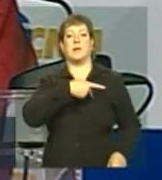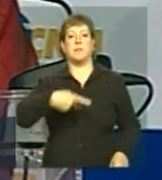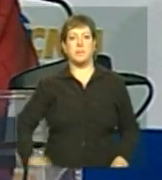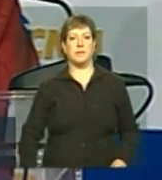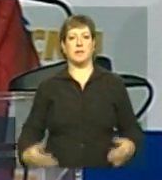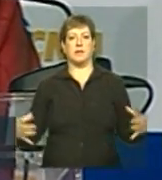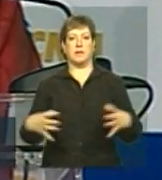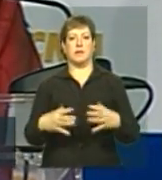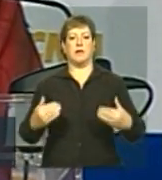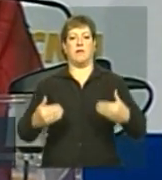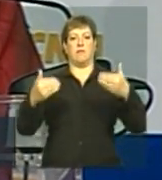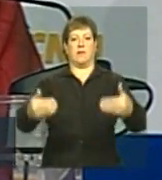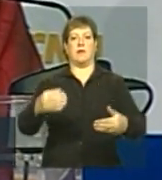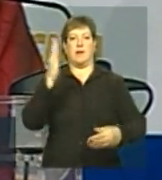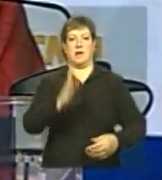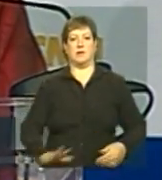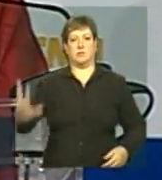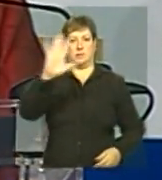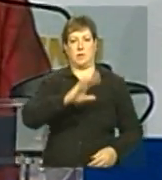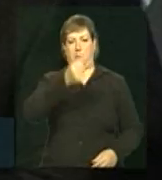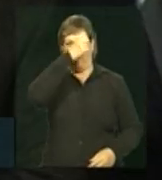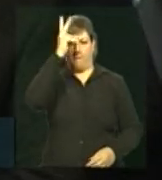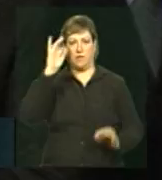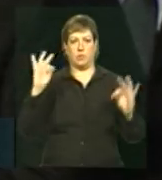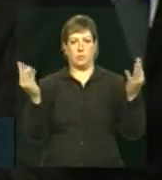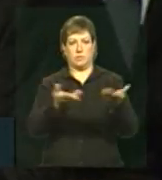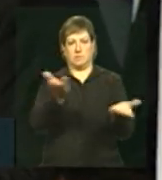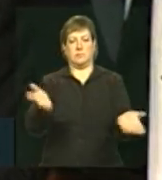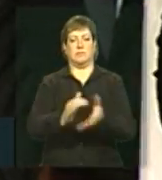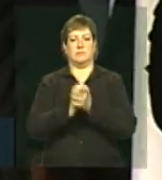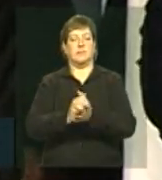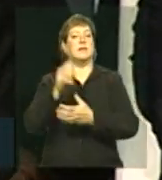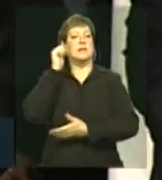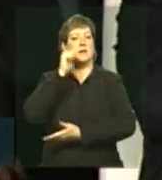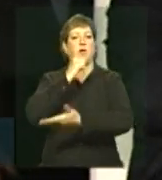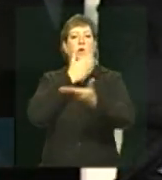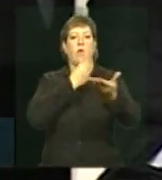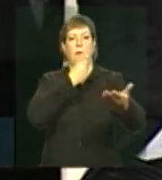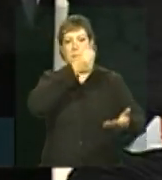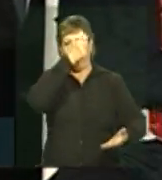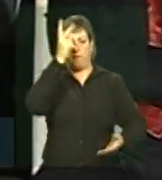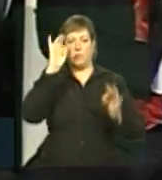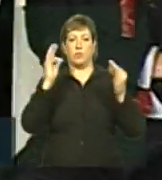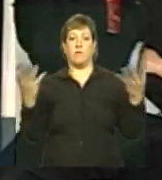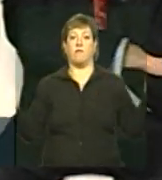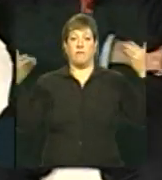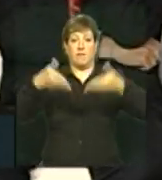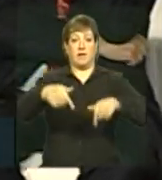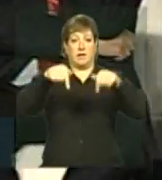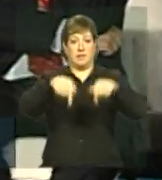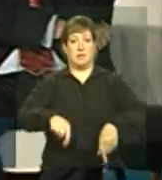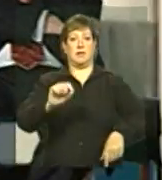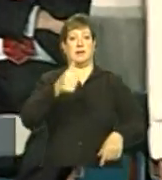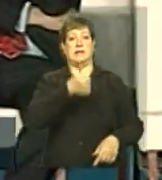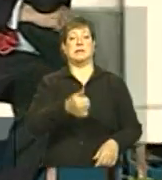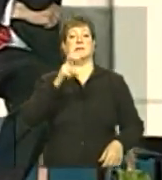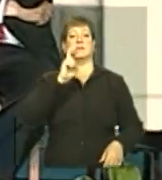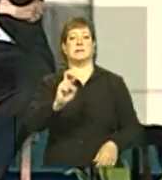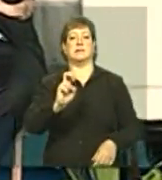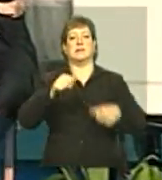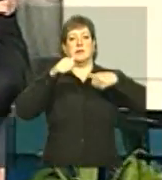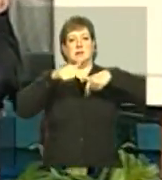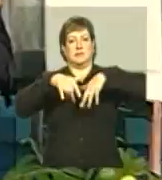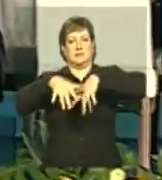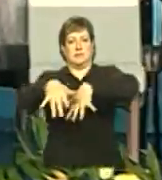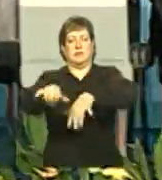Frente Nacional dos Prefeitos. Senhoras prefeitas e senhores prefeitos que participam da 15ª Marcha